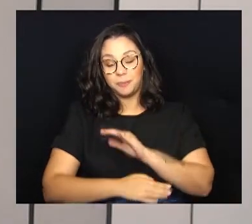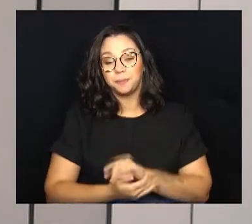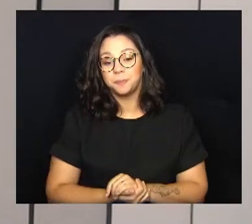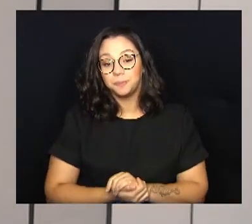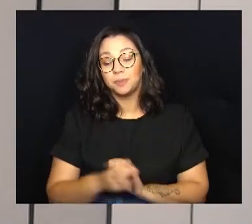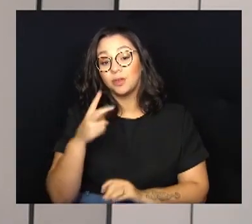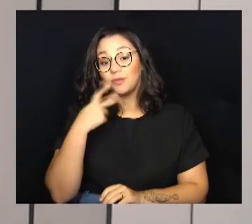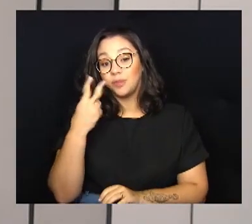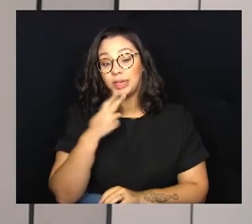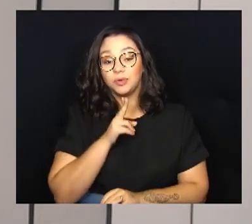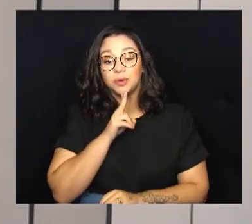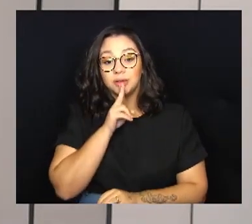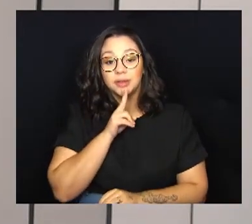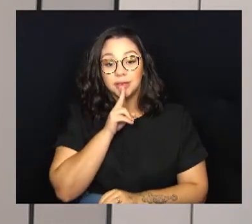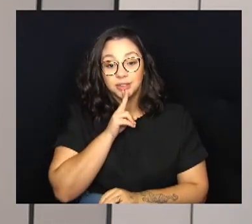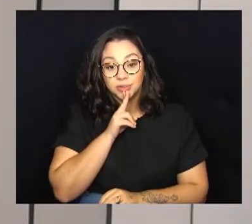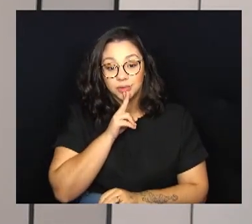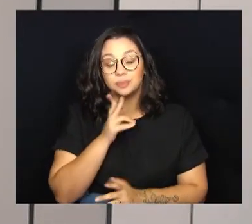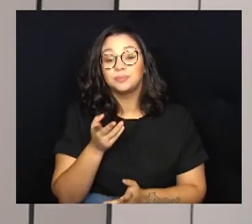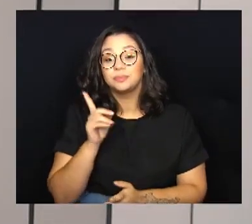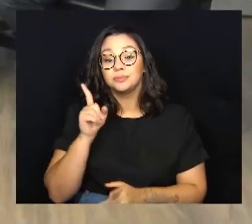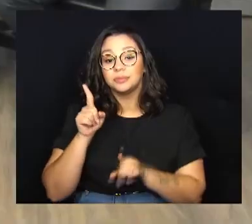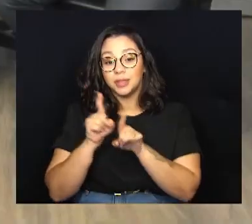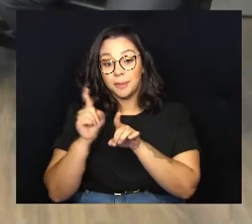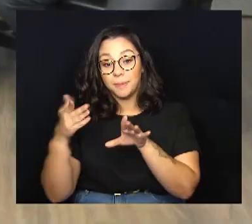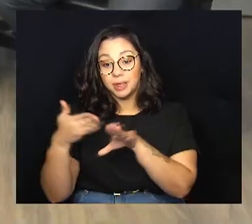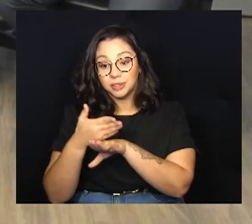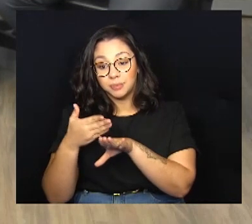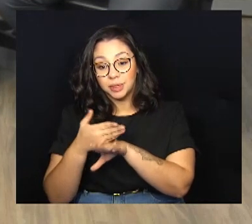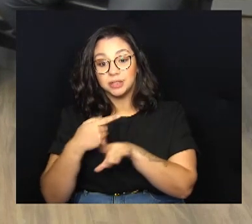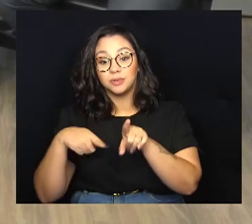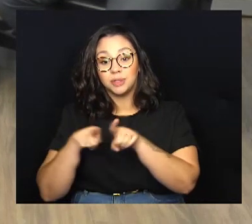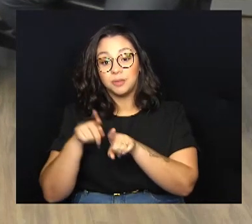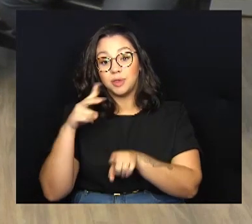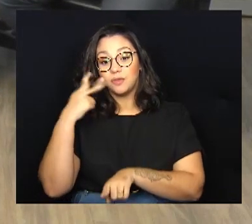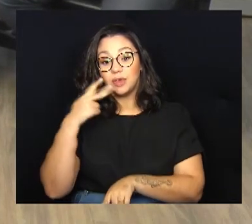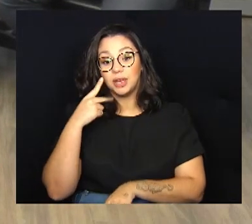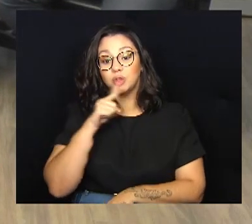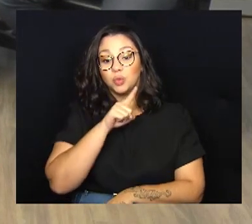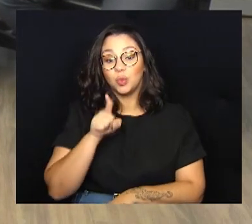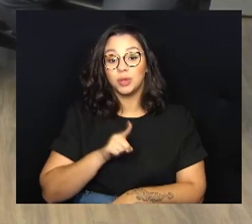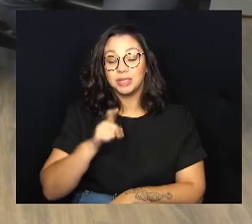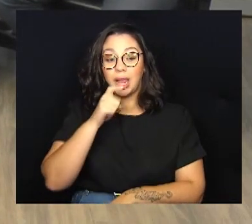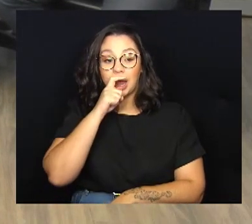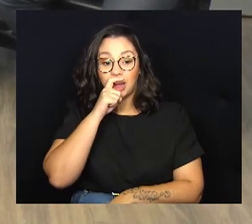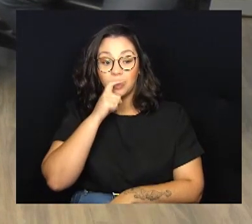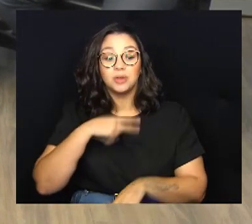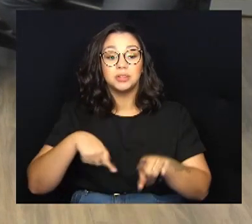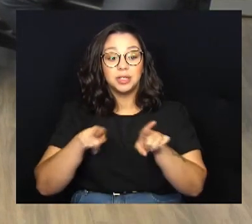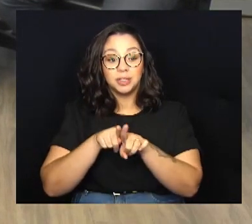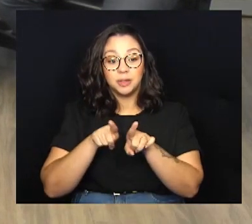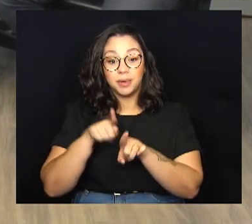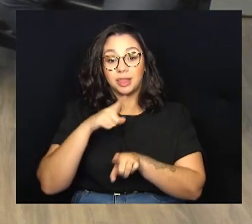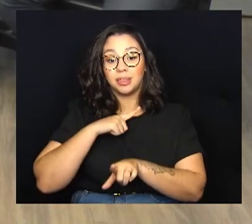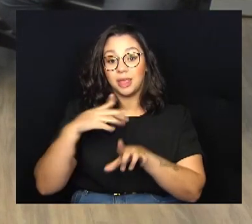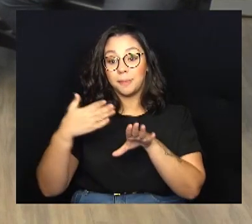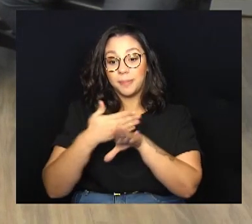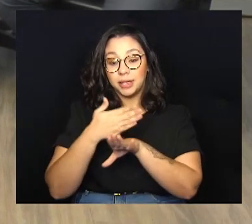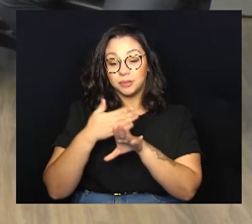os efeitos da maconha, que numa potência 100 vezes maior que a cannabis natural. Diante